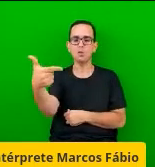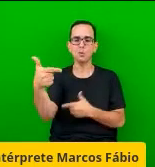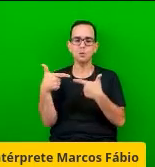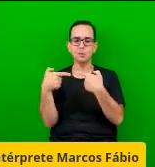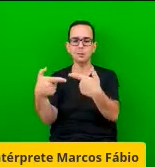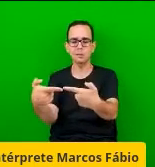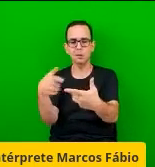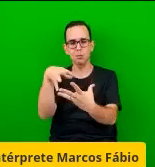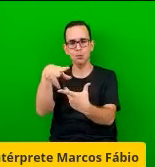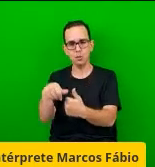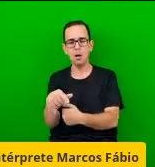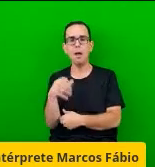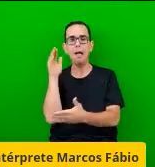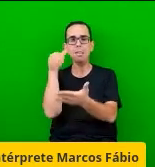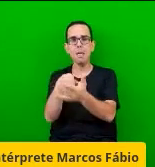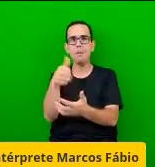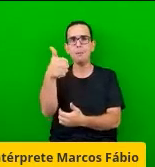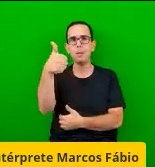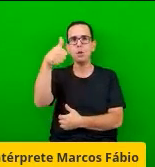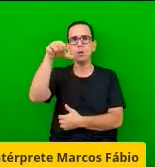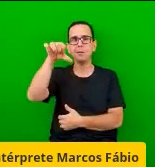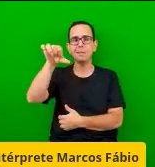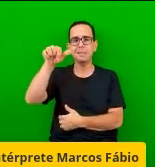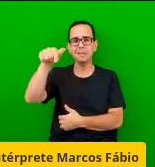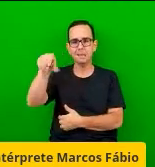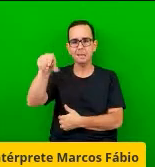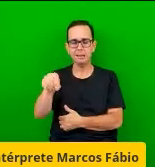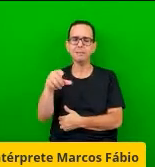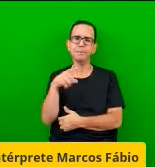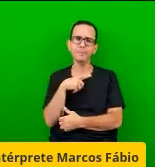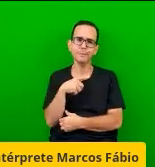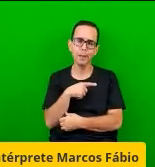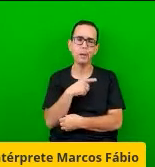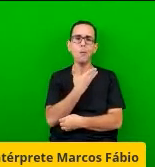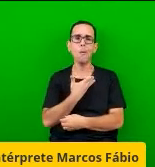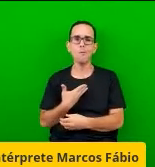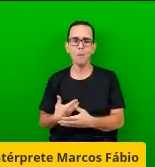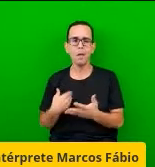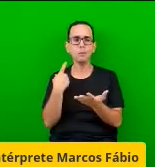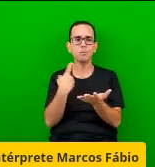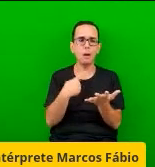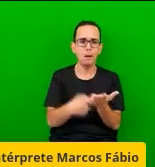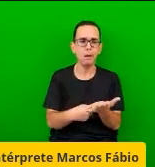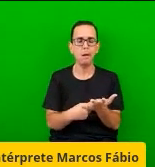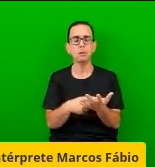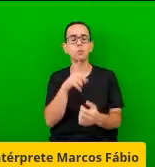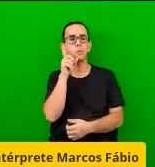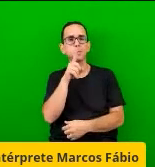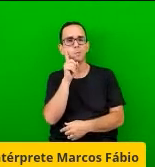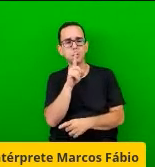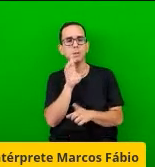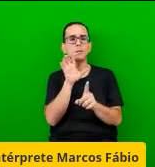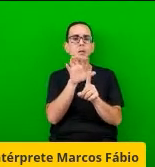ele tem uma governança mundial benevolente, marcada por tratados. Obviamente, os Estados Unidos interviu em vários países